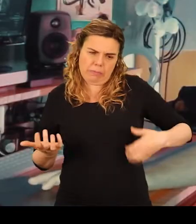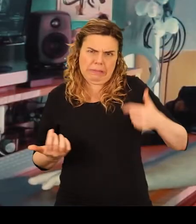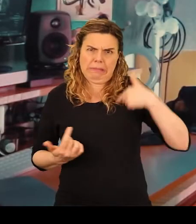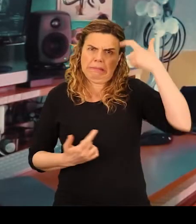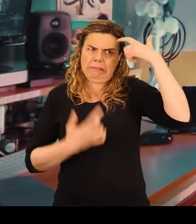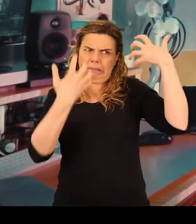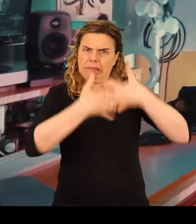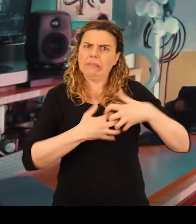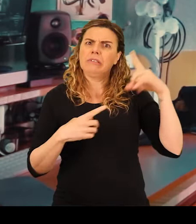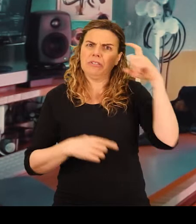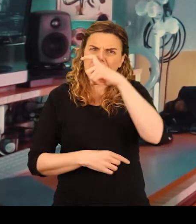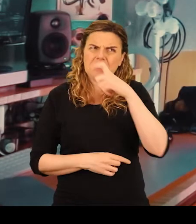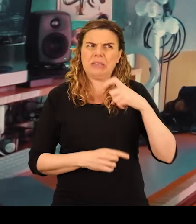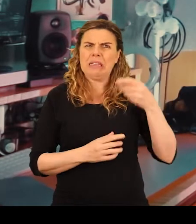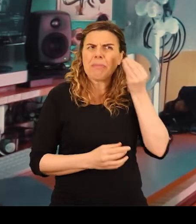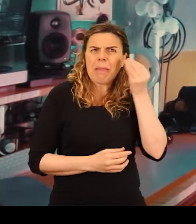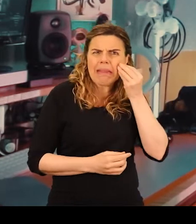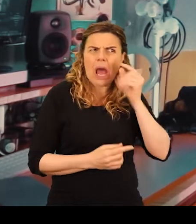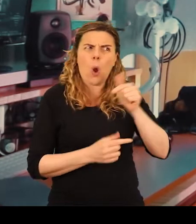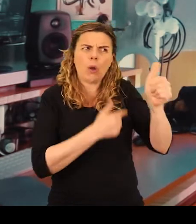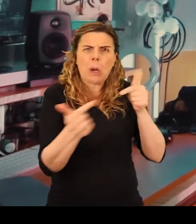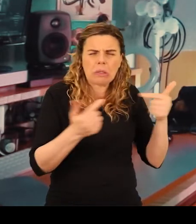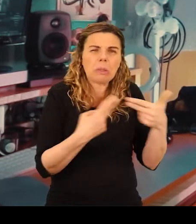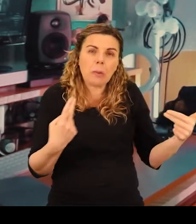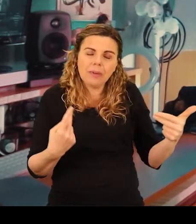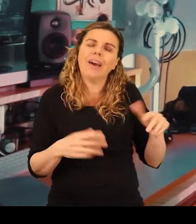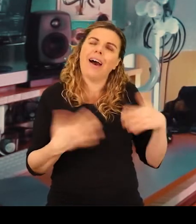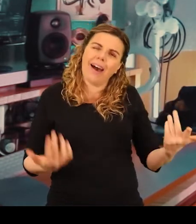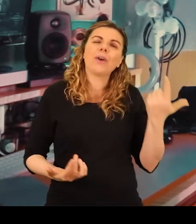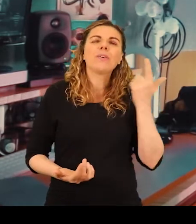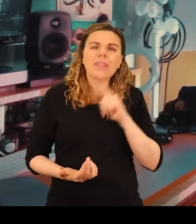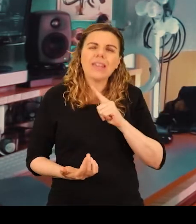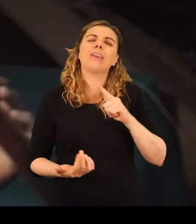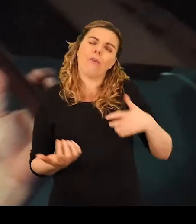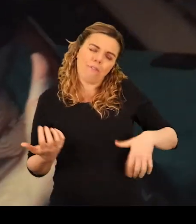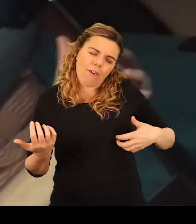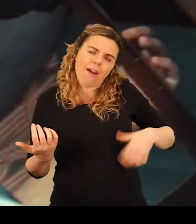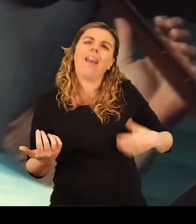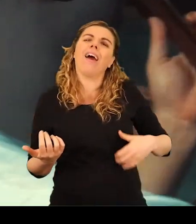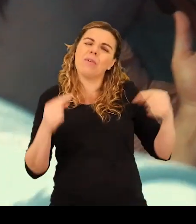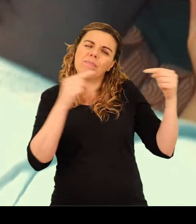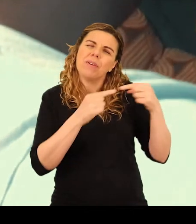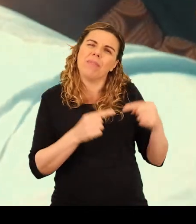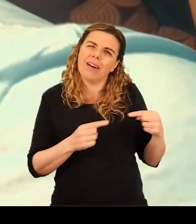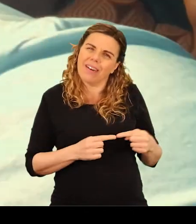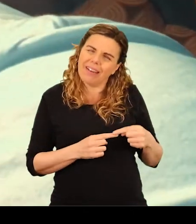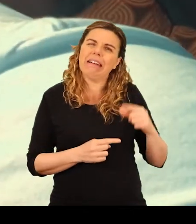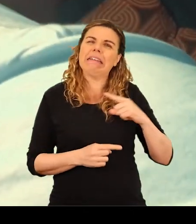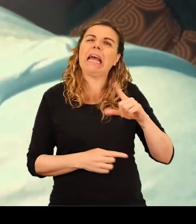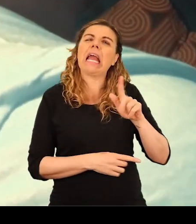que toquei. Quebrei a cabeça, na verdade a gente chegou a mudar a harmonia, experimentar outras coisas, até que finalmente chegou nesse riff de